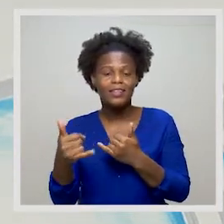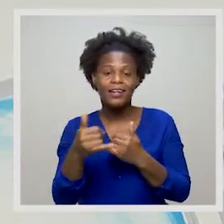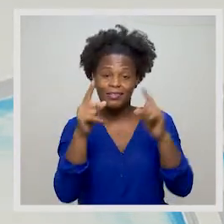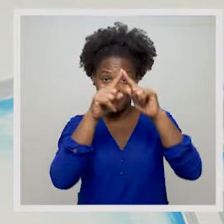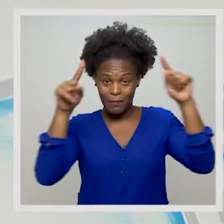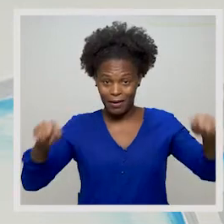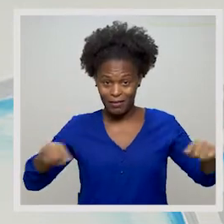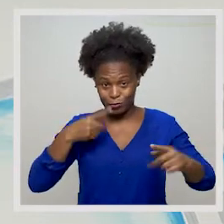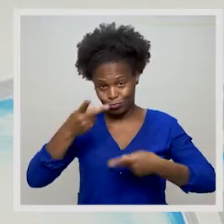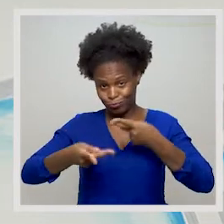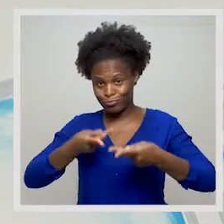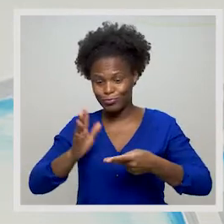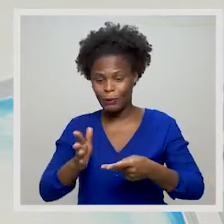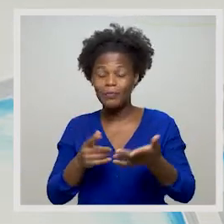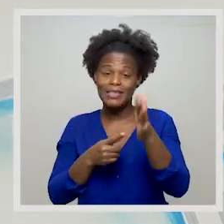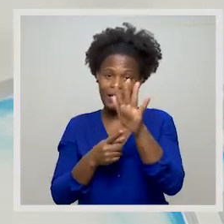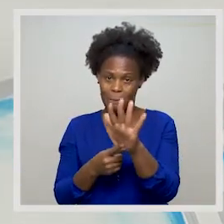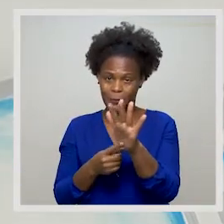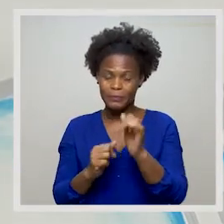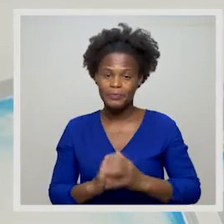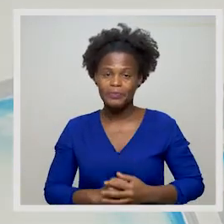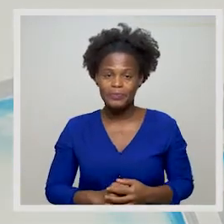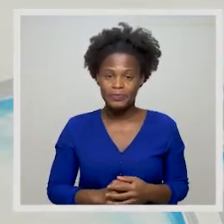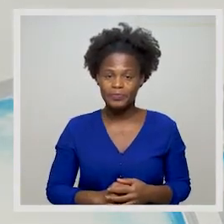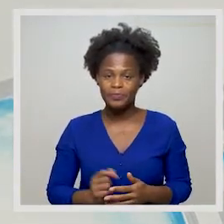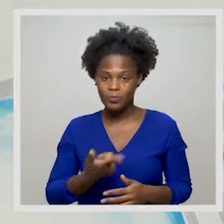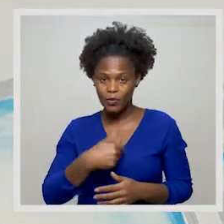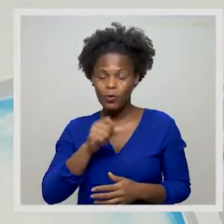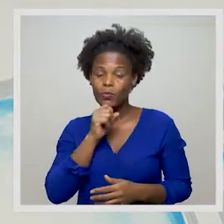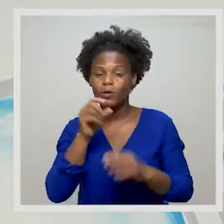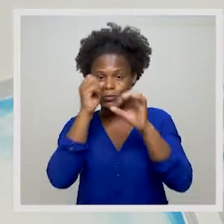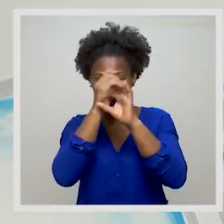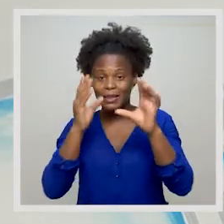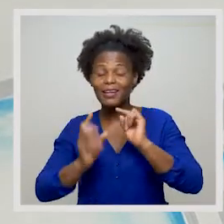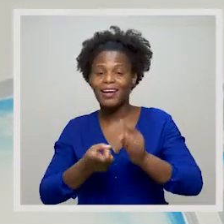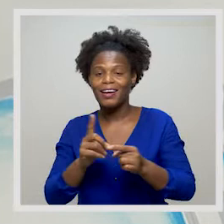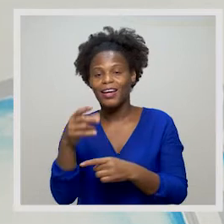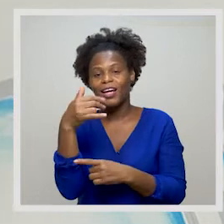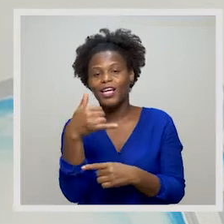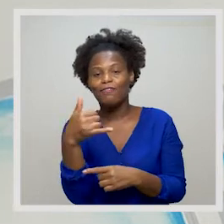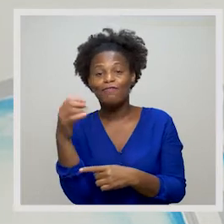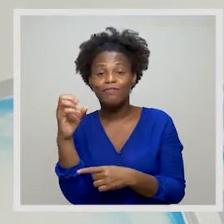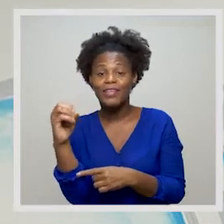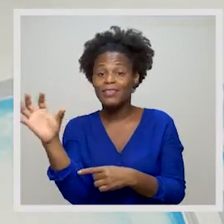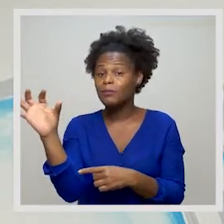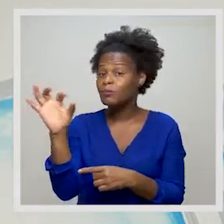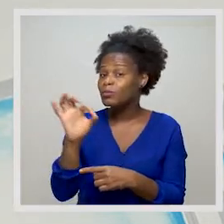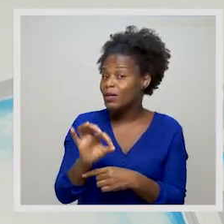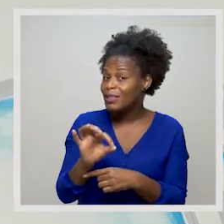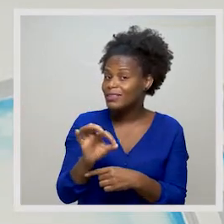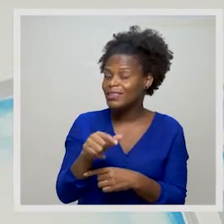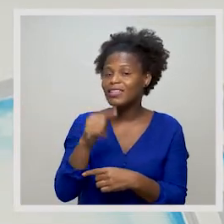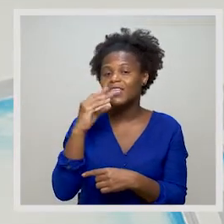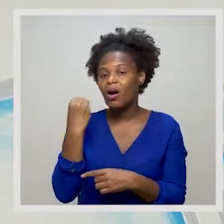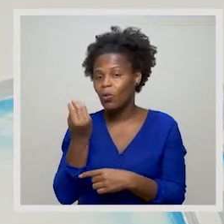a partir da tabela. Por exemplo, podemos concluir o quê? Que